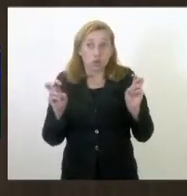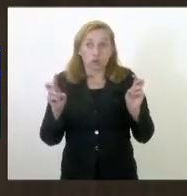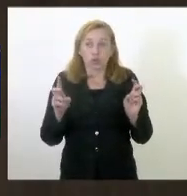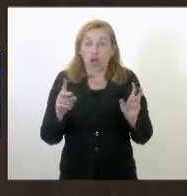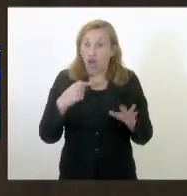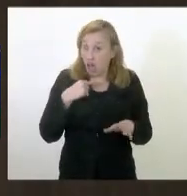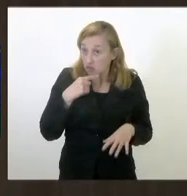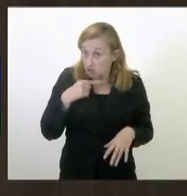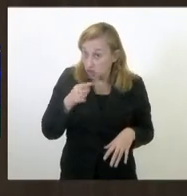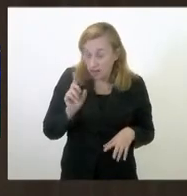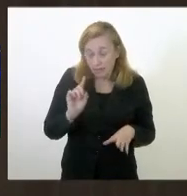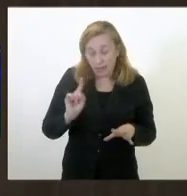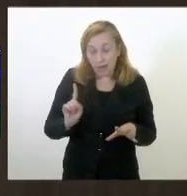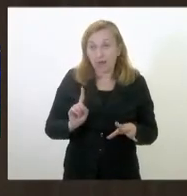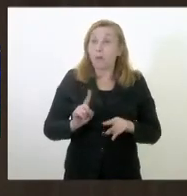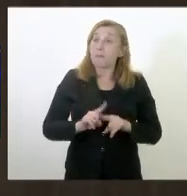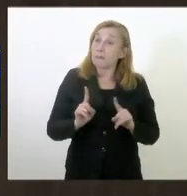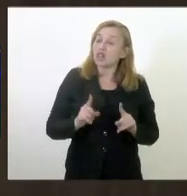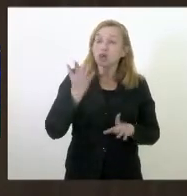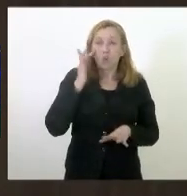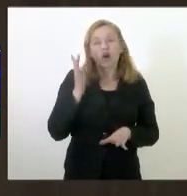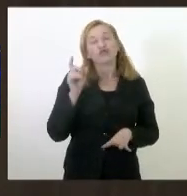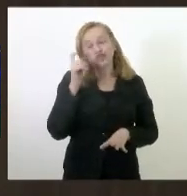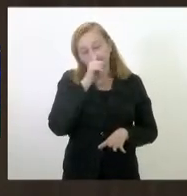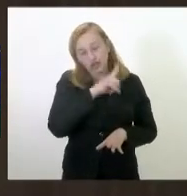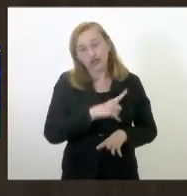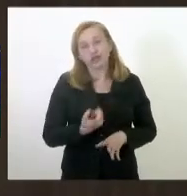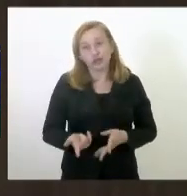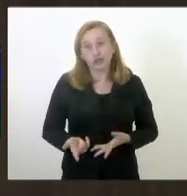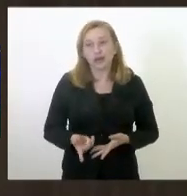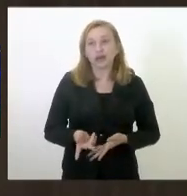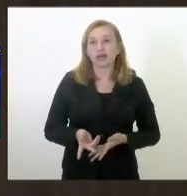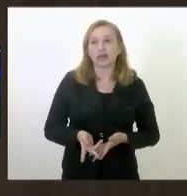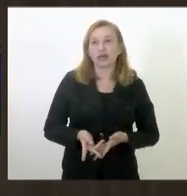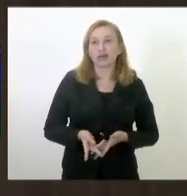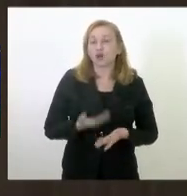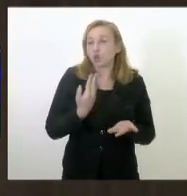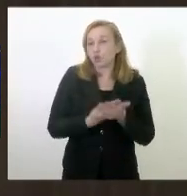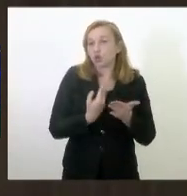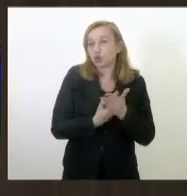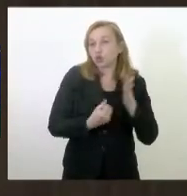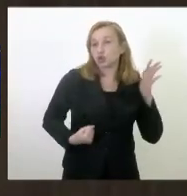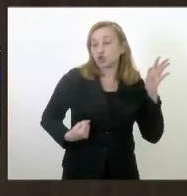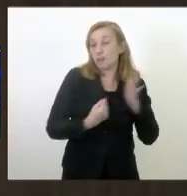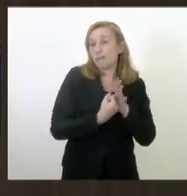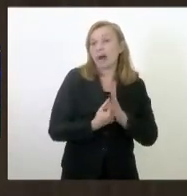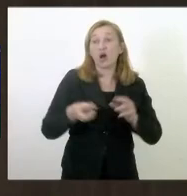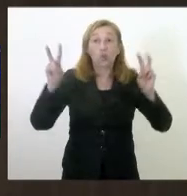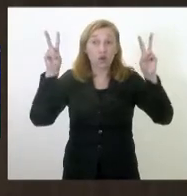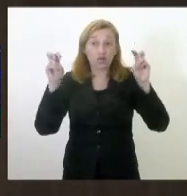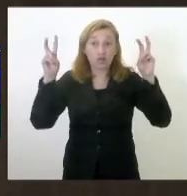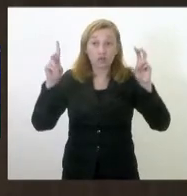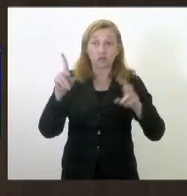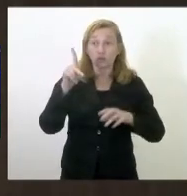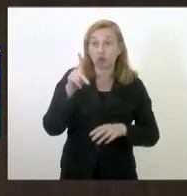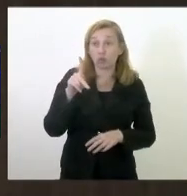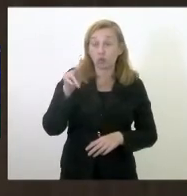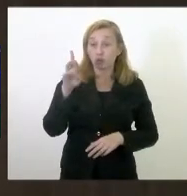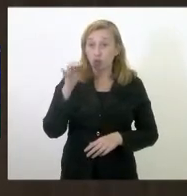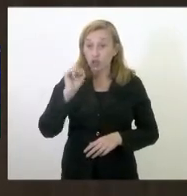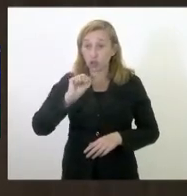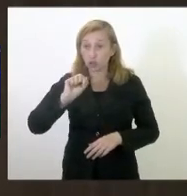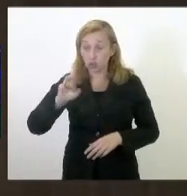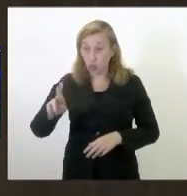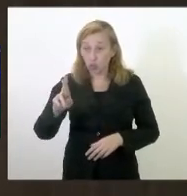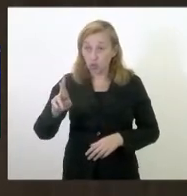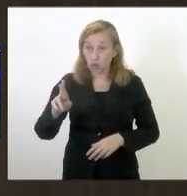vou duvidar dele, mas eu acho que difícil também que foi, se passou pelo estudo de impacto, a questão do protetor solar. Mas eu não vou